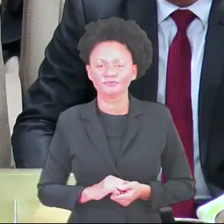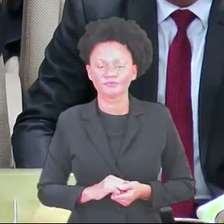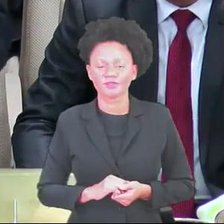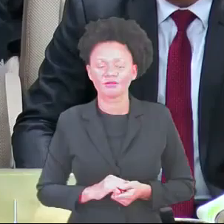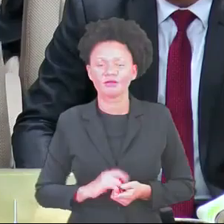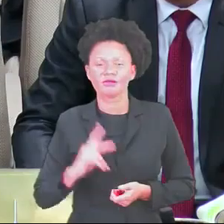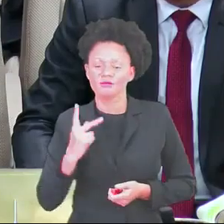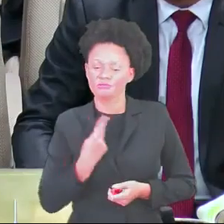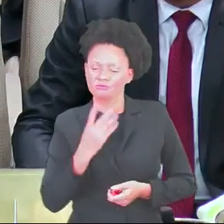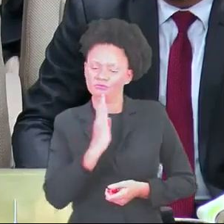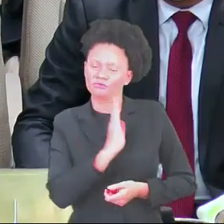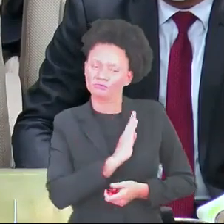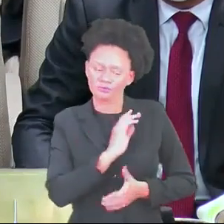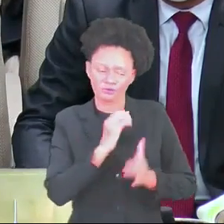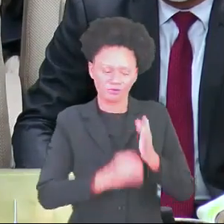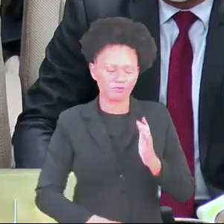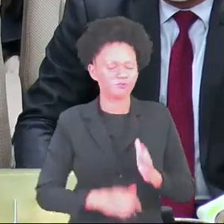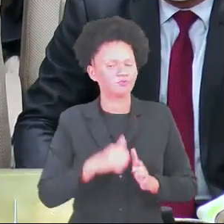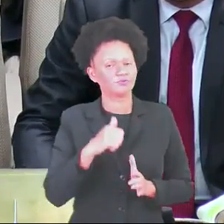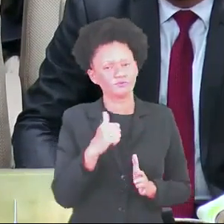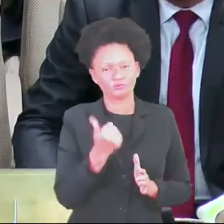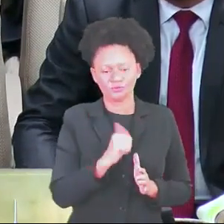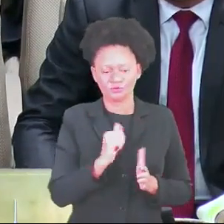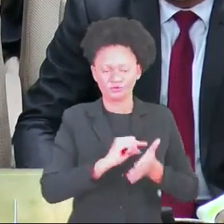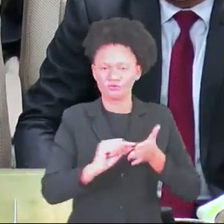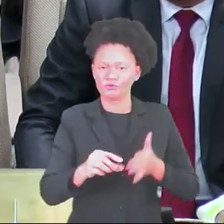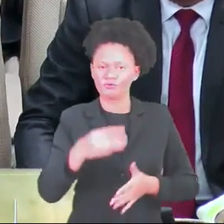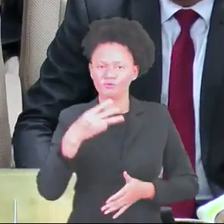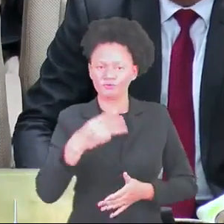Hebreus capítulo 11, versículo 3.